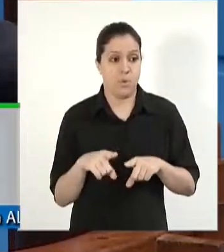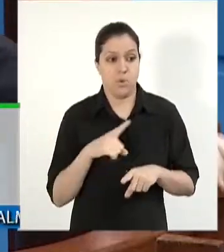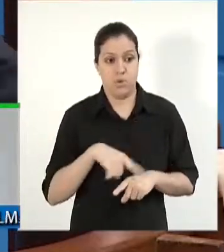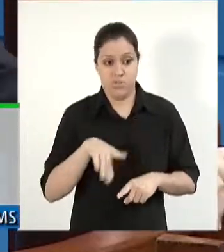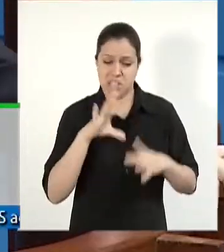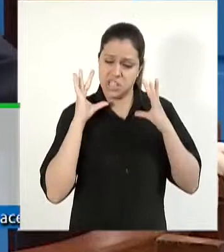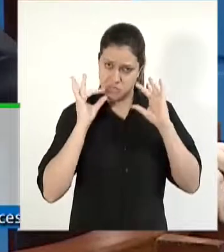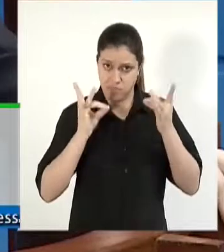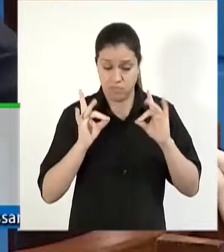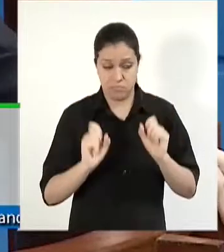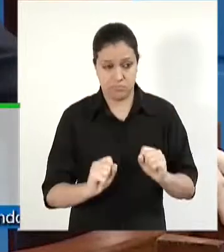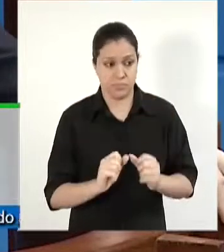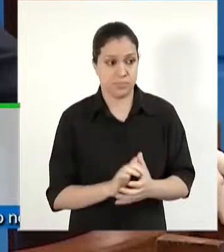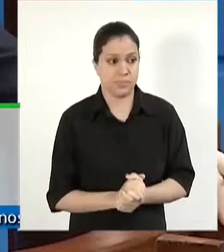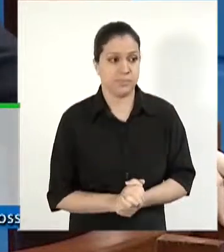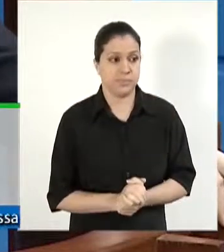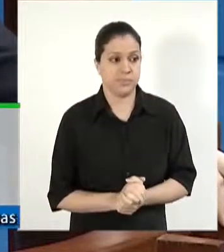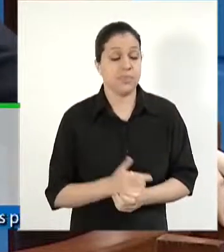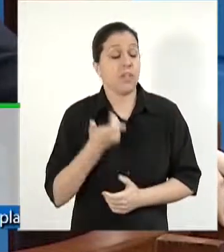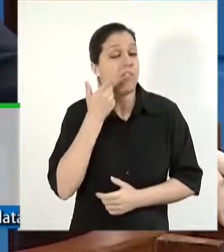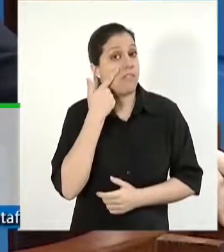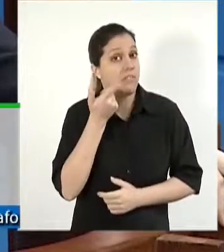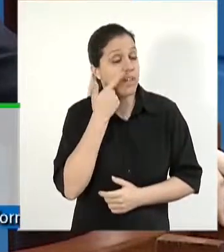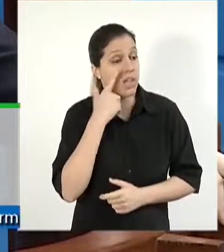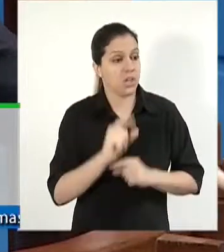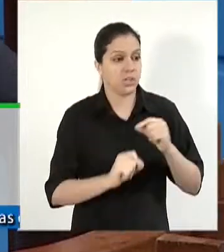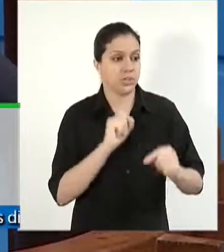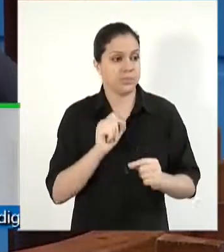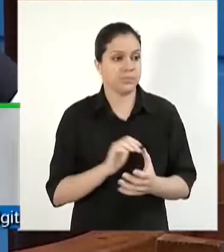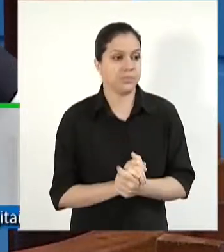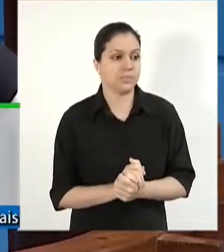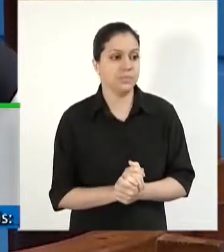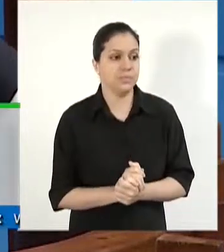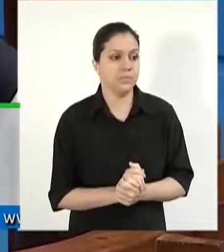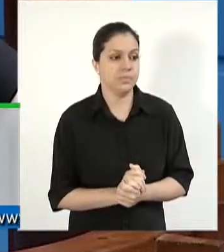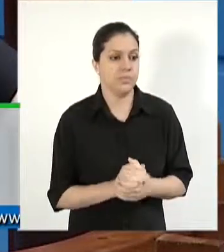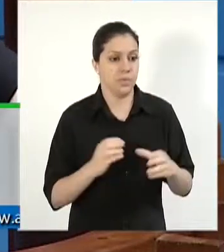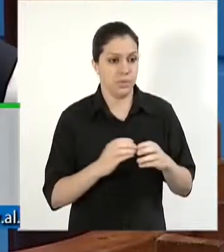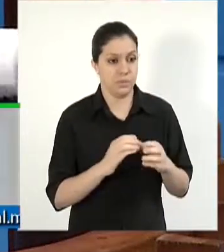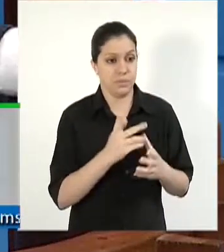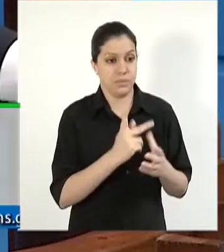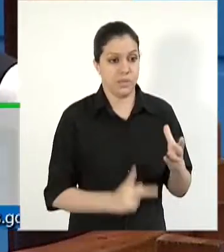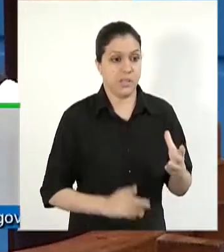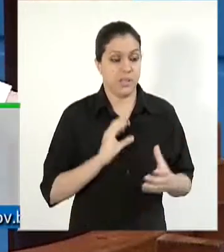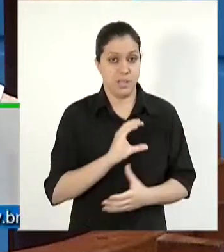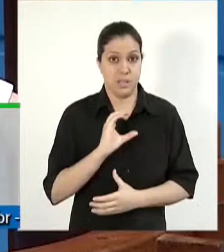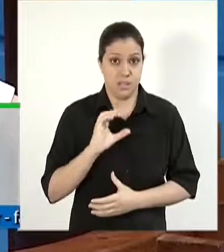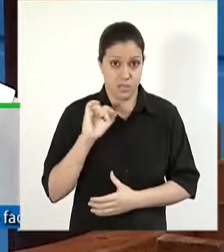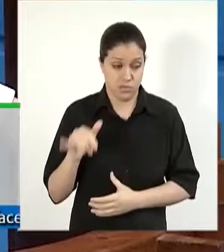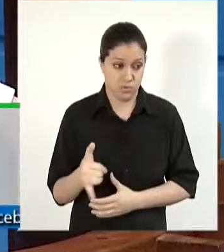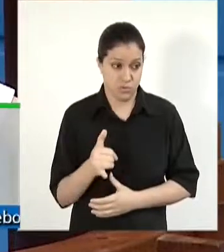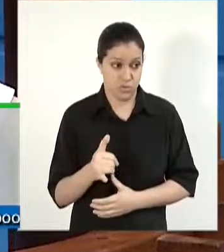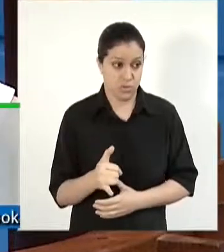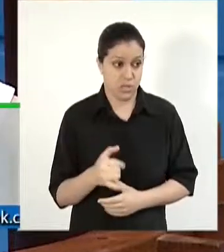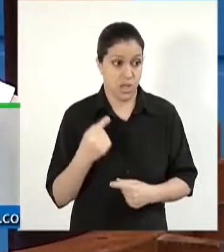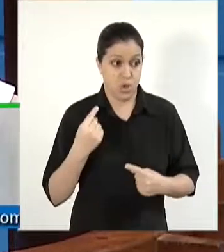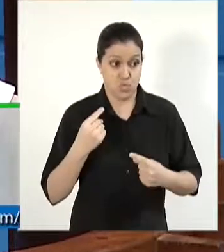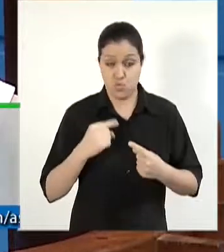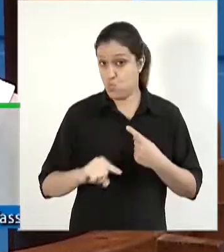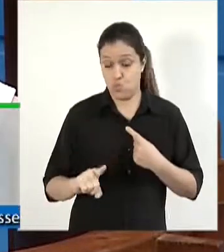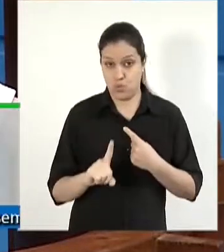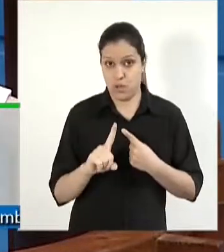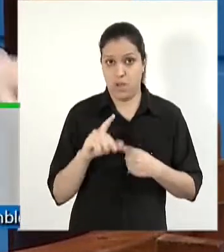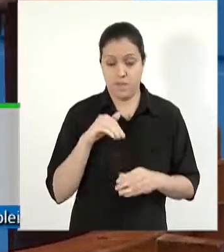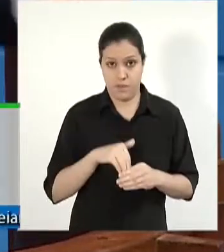Excelência. Veja, o parecer da CCJ, na parte que foi contrária ao nosso